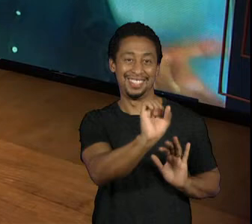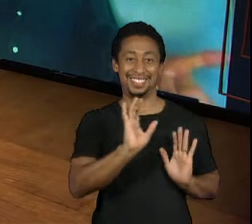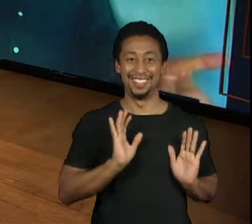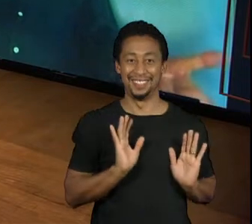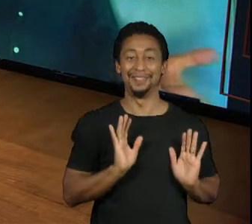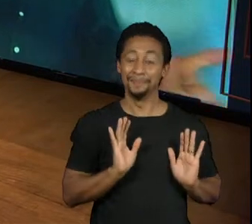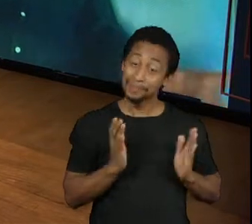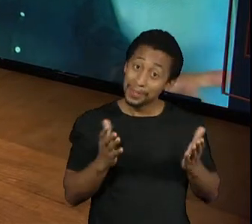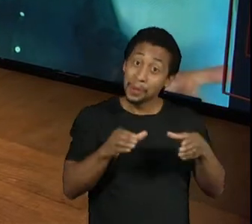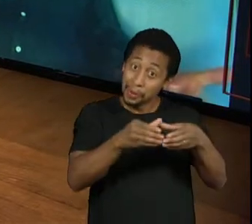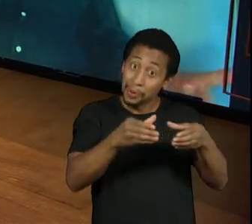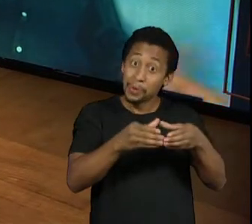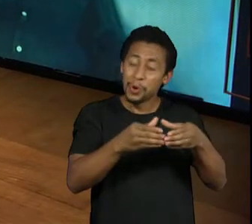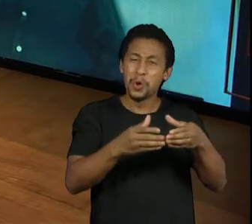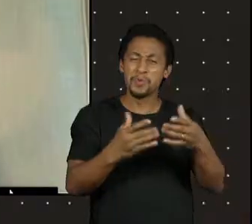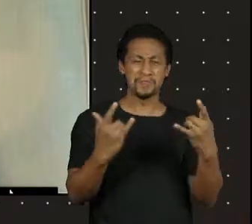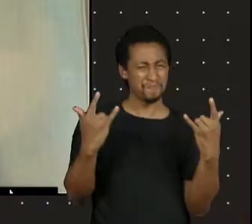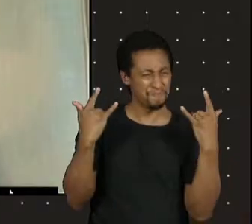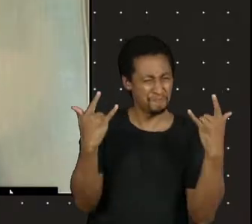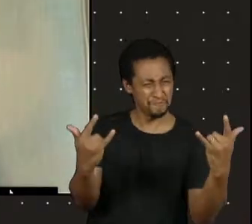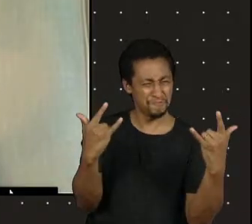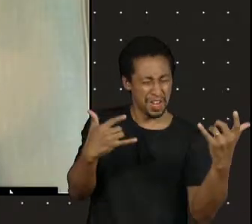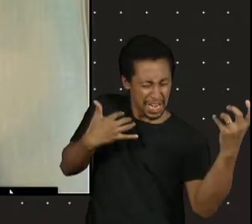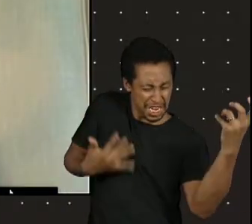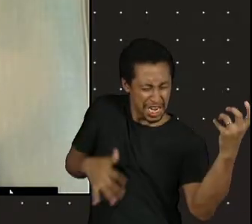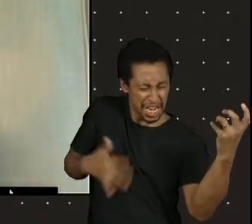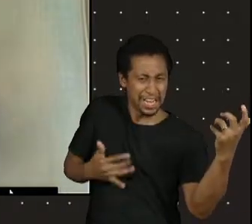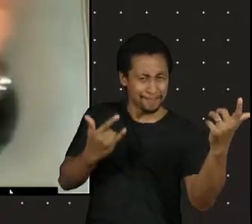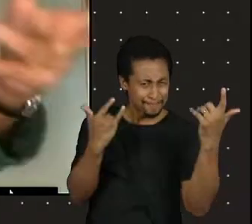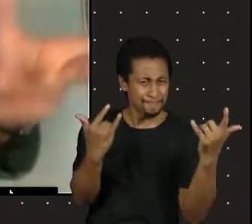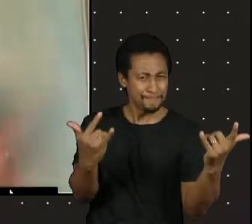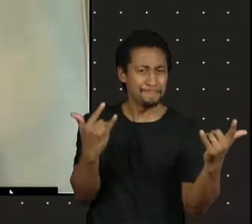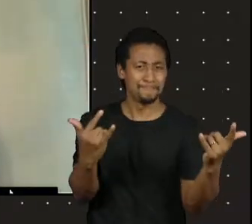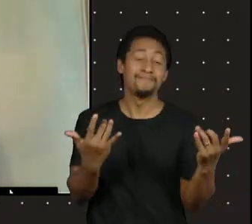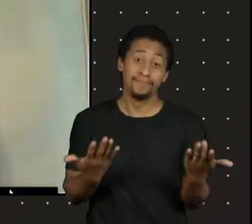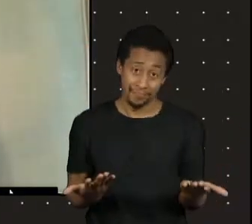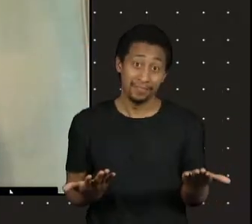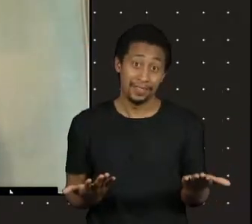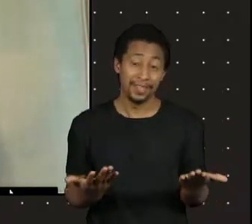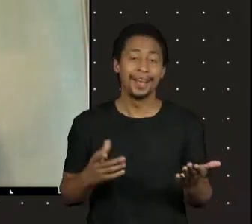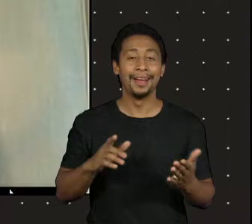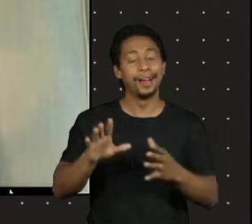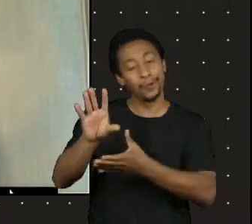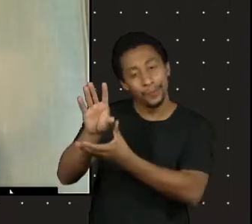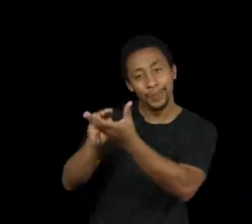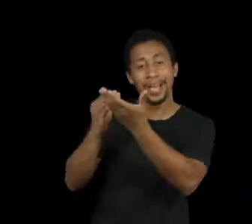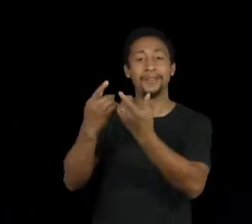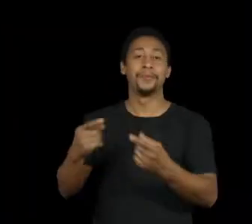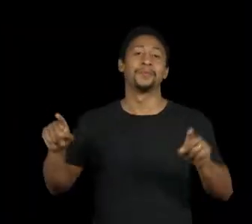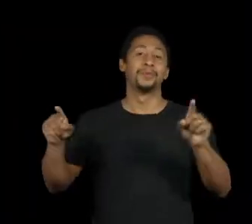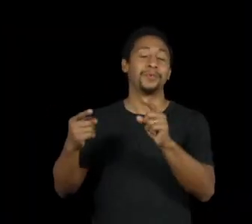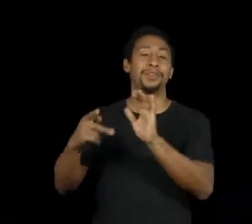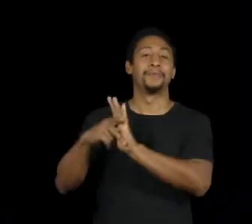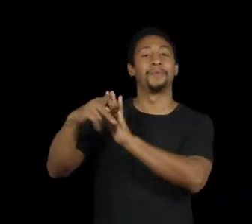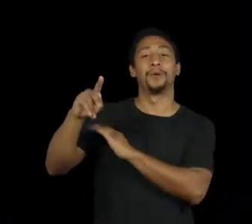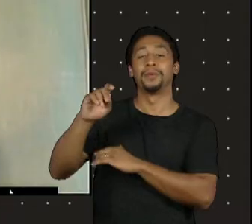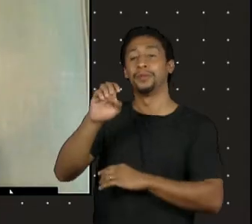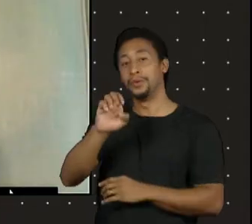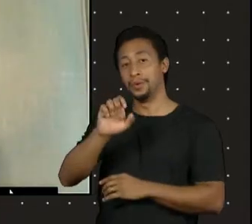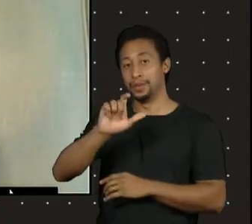Então era um grupo que tocava rock. Nós tínhamos esse repertório, né, do Elvis. Eu me lembro que eu tinha